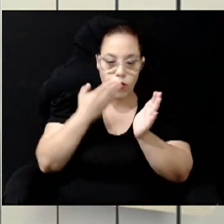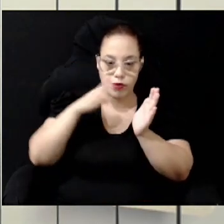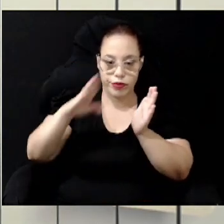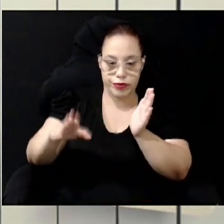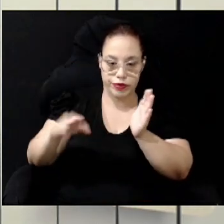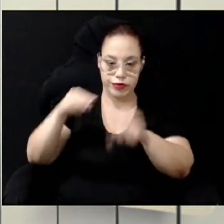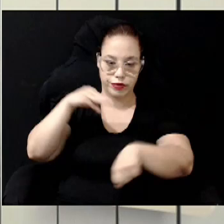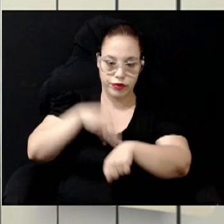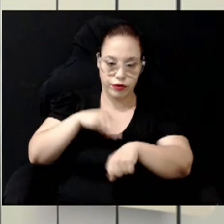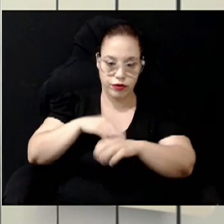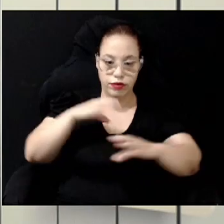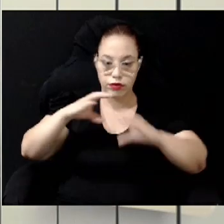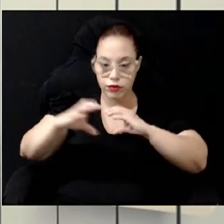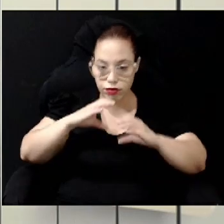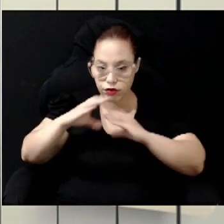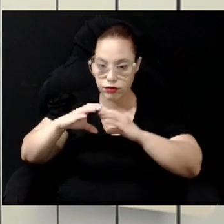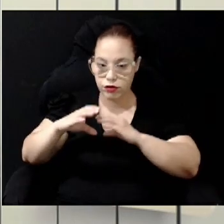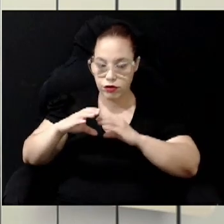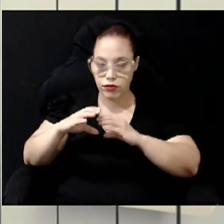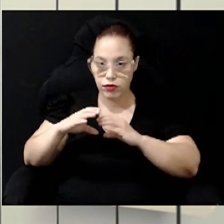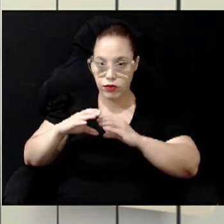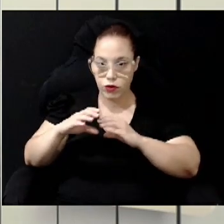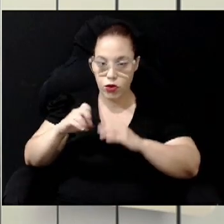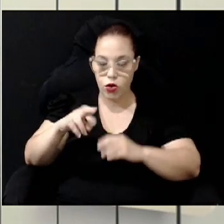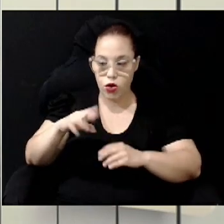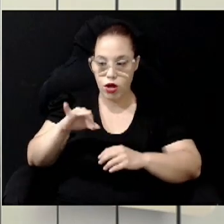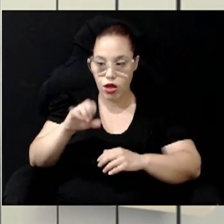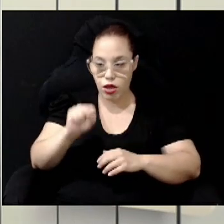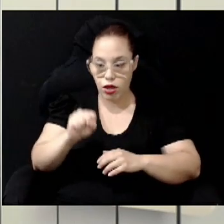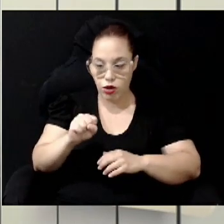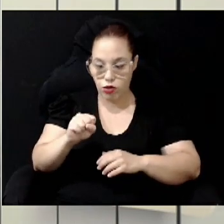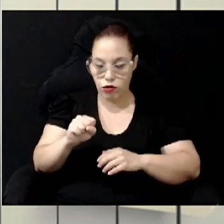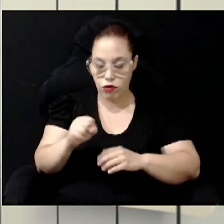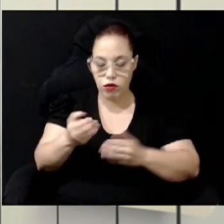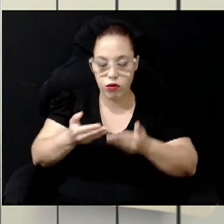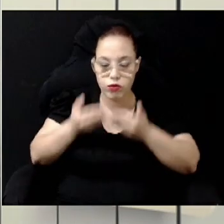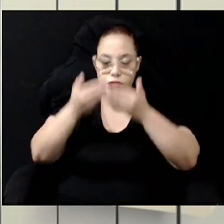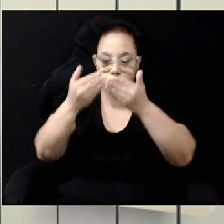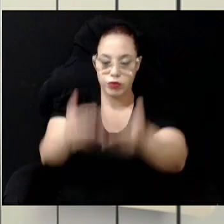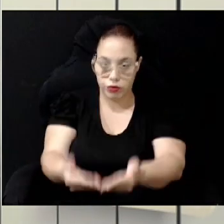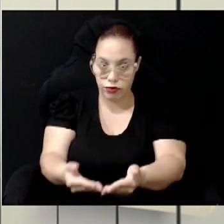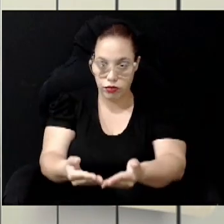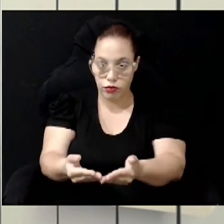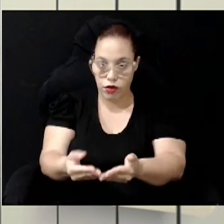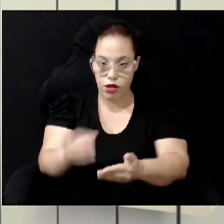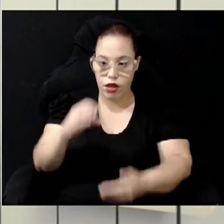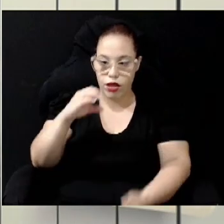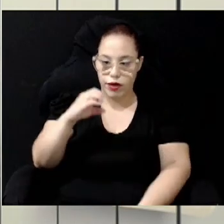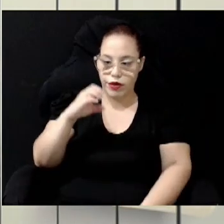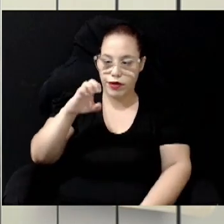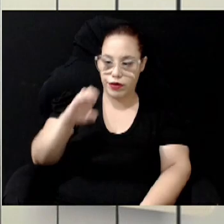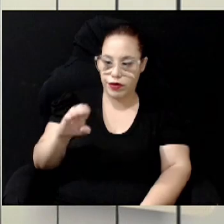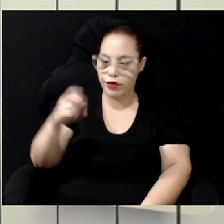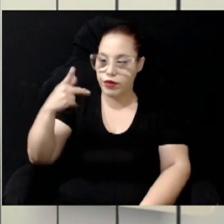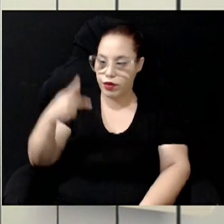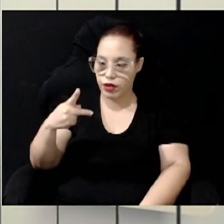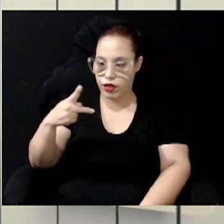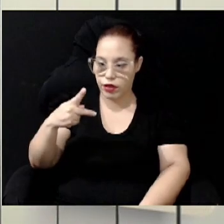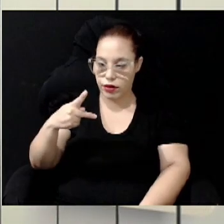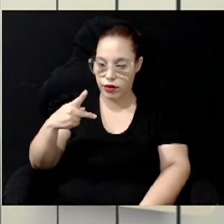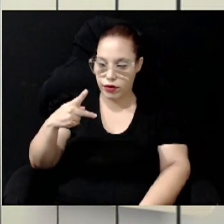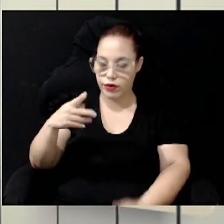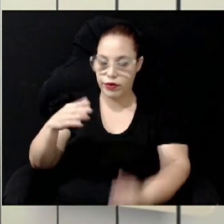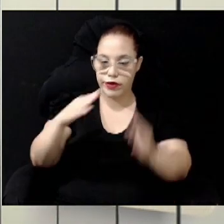Comunicações e aos Correios para que sejam disponibilizados o CEP para as vias e imóveis